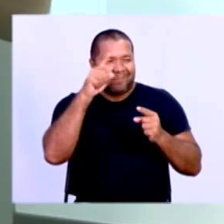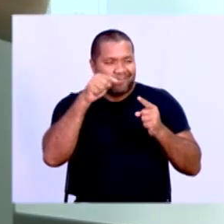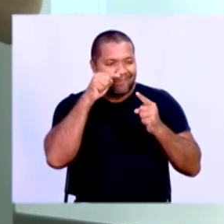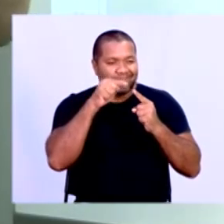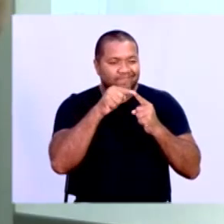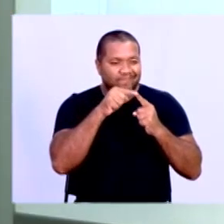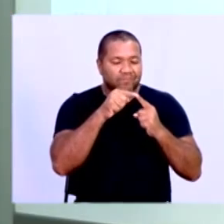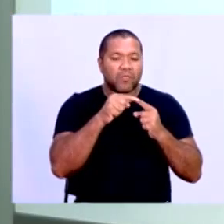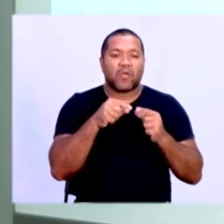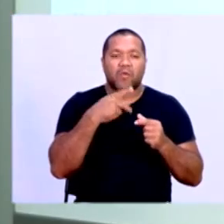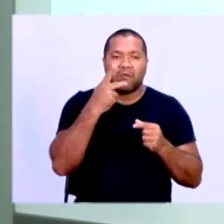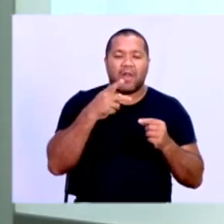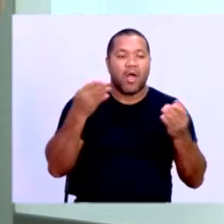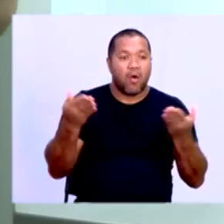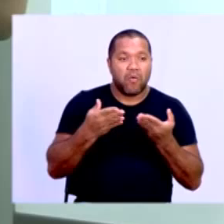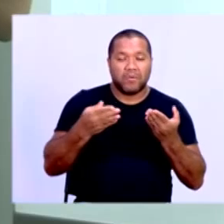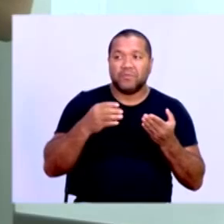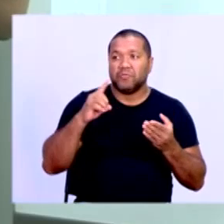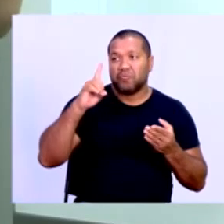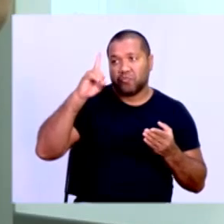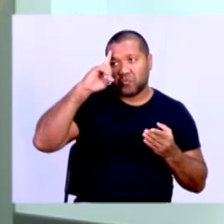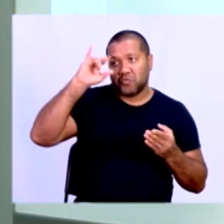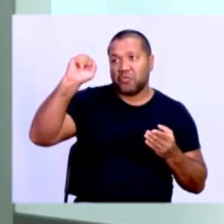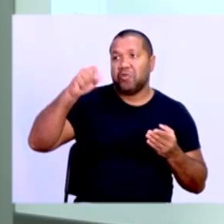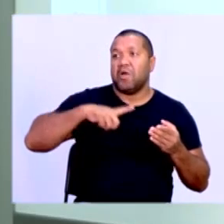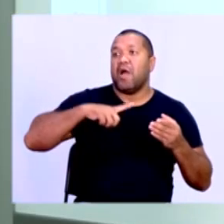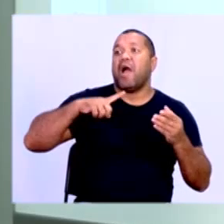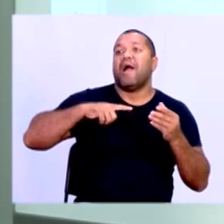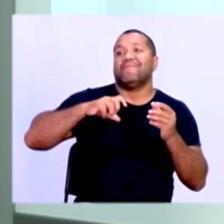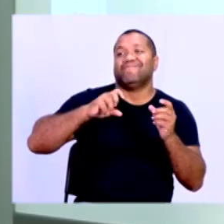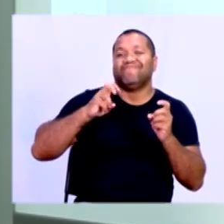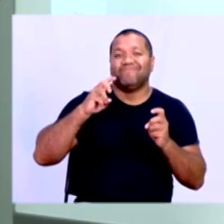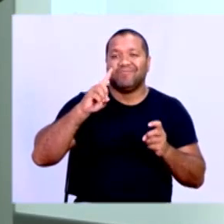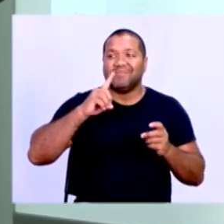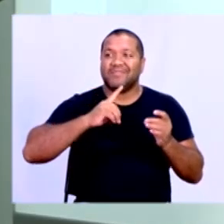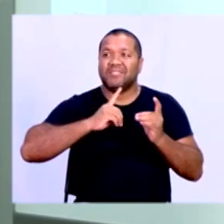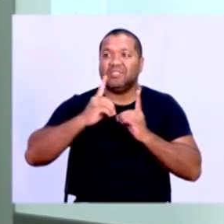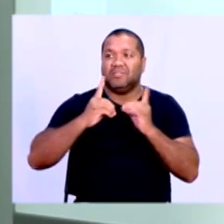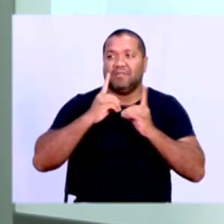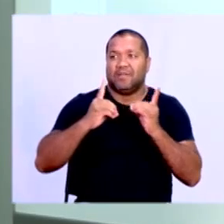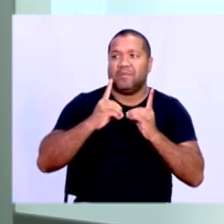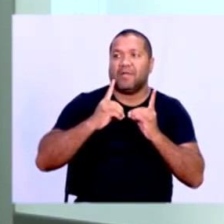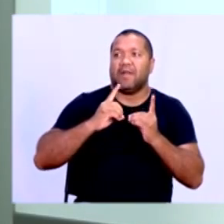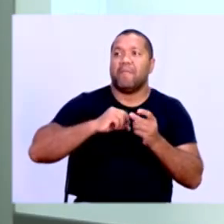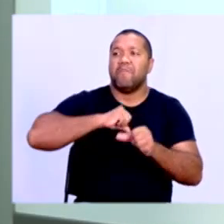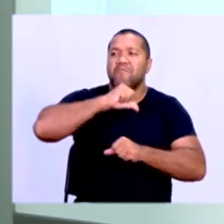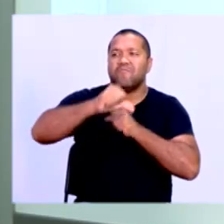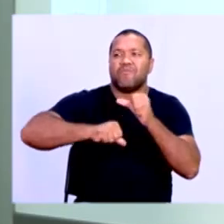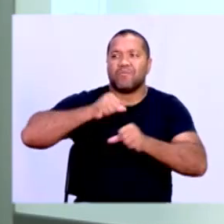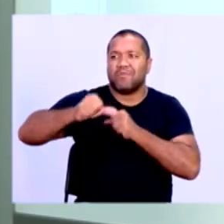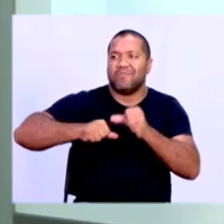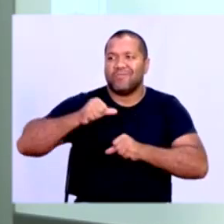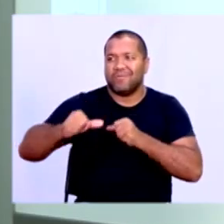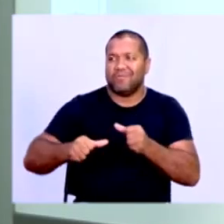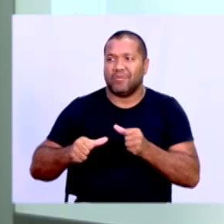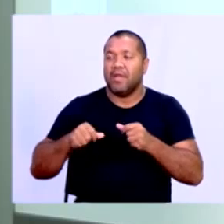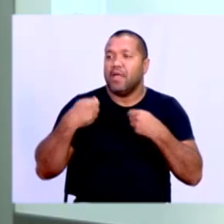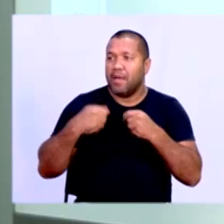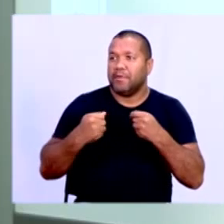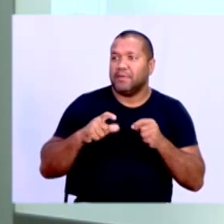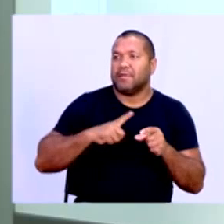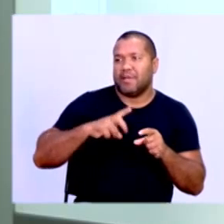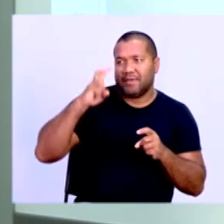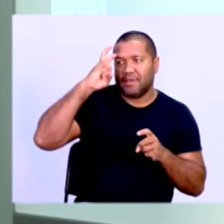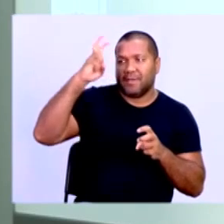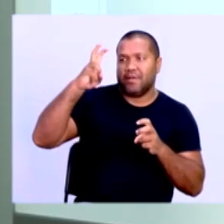aplicação hoje em dia ela é dinâmica. Então você precisa ter uma inteligência por trás, na hora de verificar se o usuário,